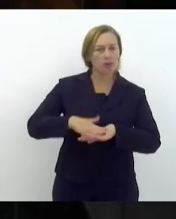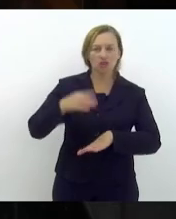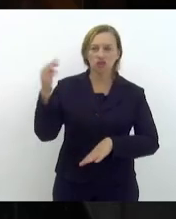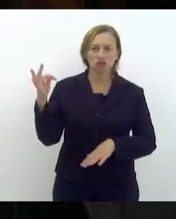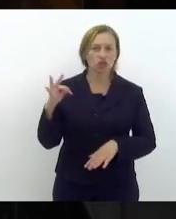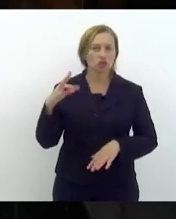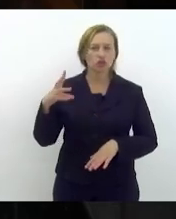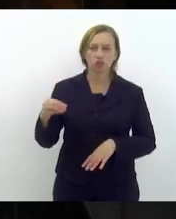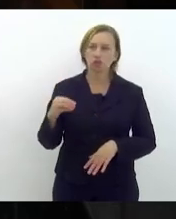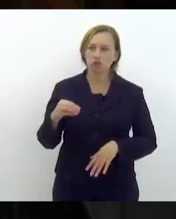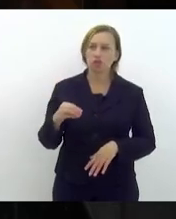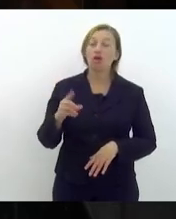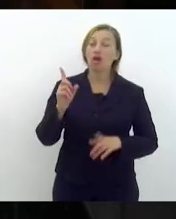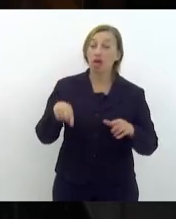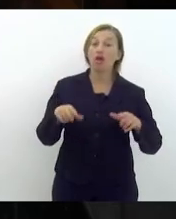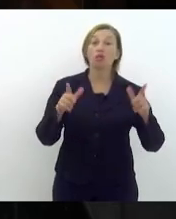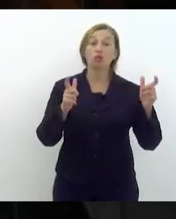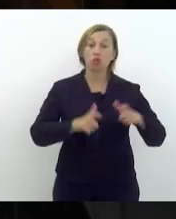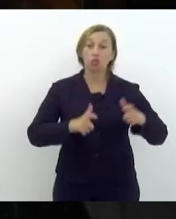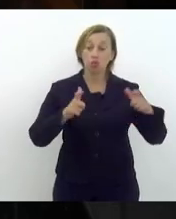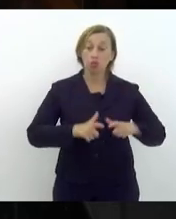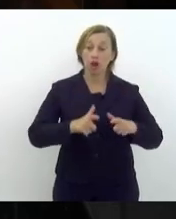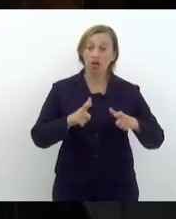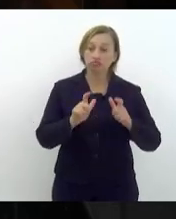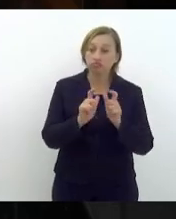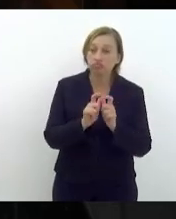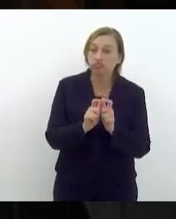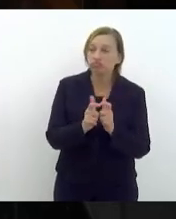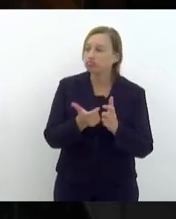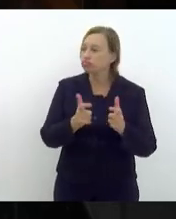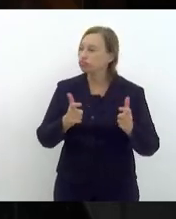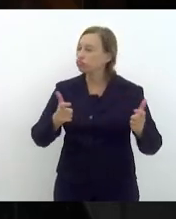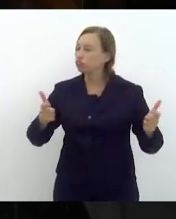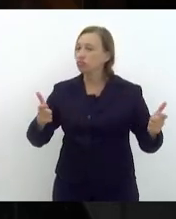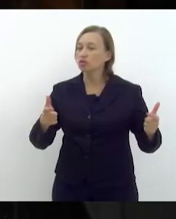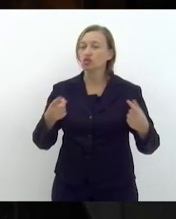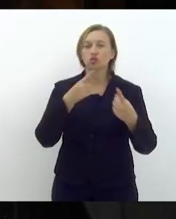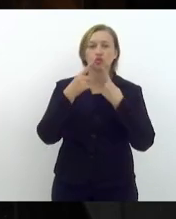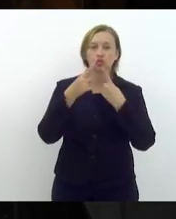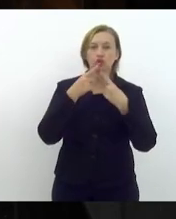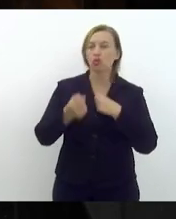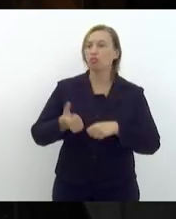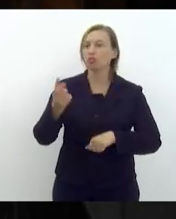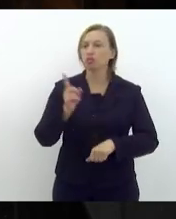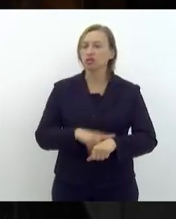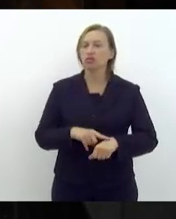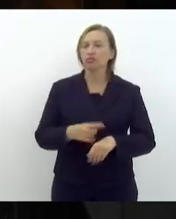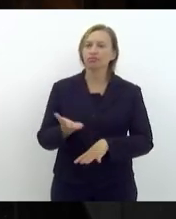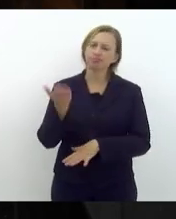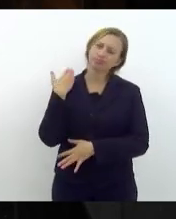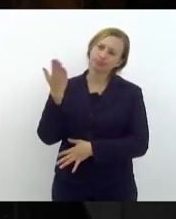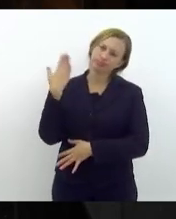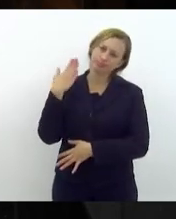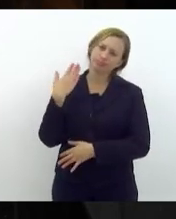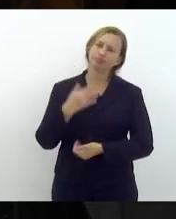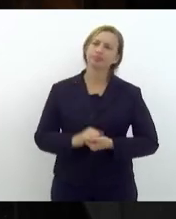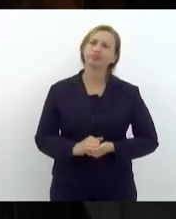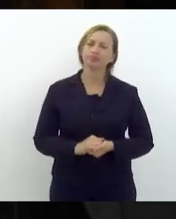Escolhe um ambiente muito mais amplo a gente discutiu há pouco tempo atrás aqui